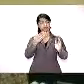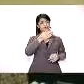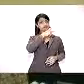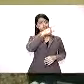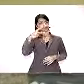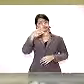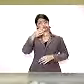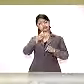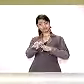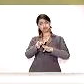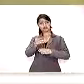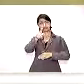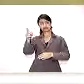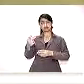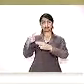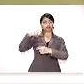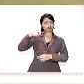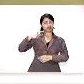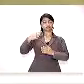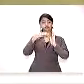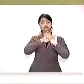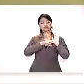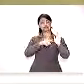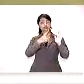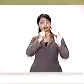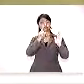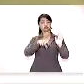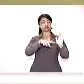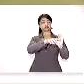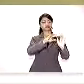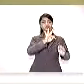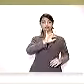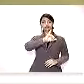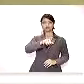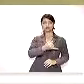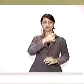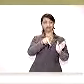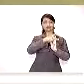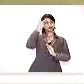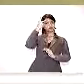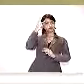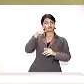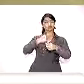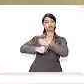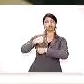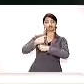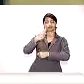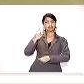senhores Procuradores item 18 contas do tribunal de justiça militar de São Paulo e seu fundo especial de despesa do ano